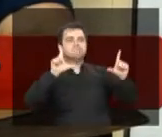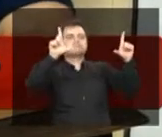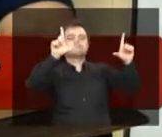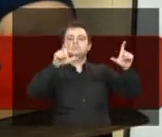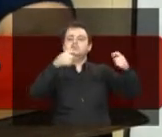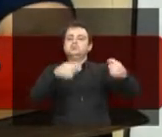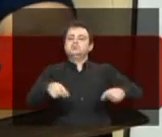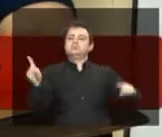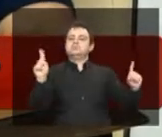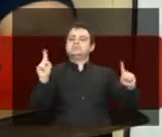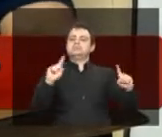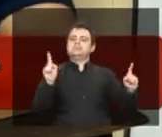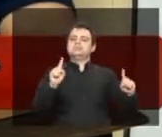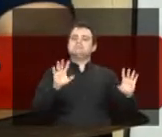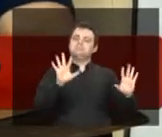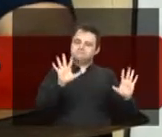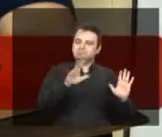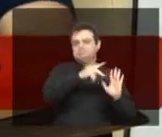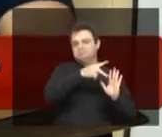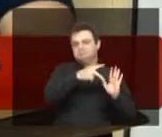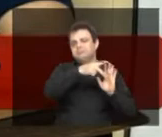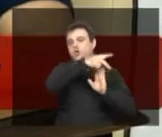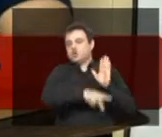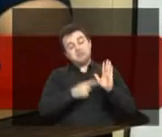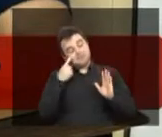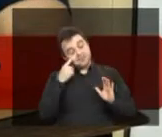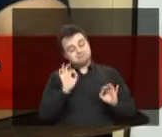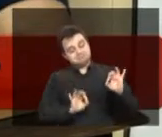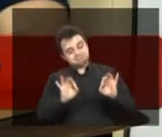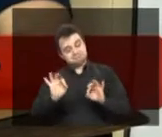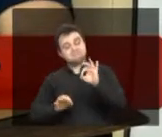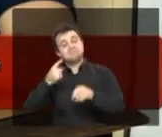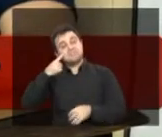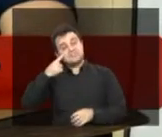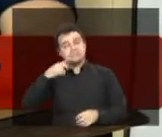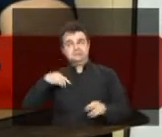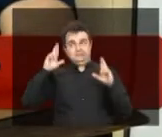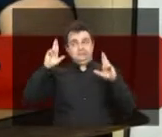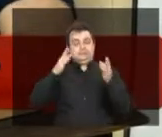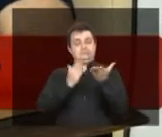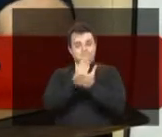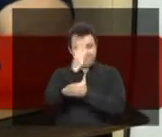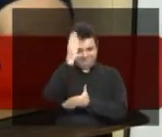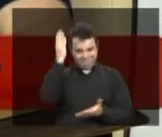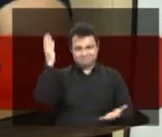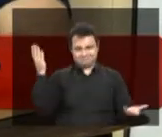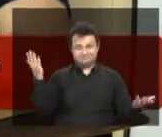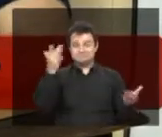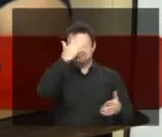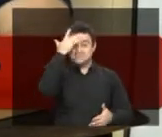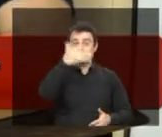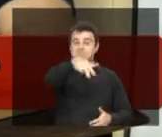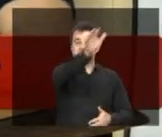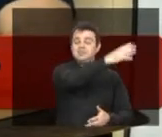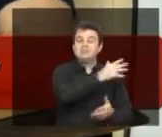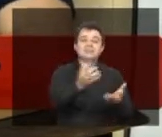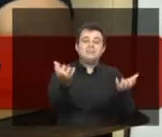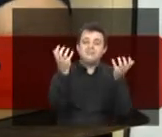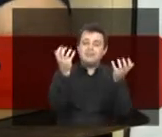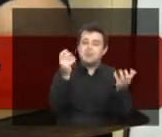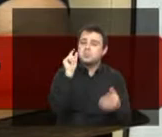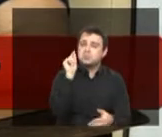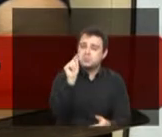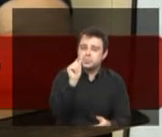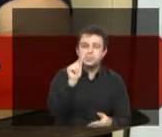funcionamento. Então, está aí tramitando, eu espero que dê certo, né? Porque agora tudo que as pessoas querem é que elas,